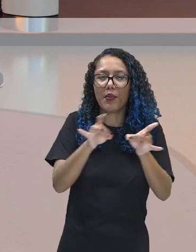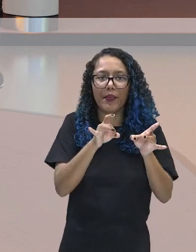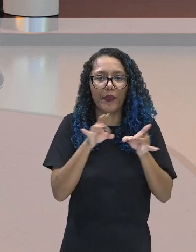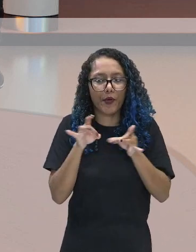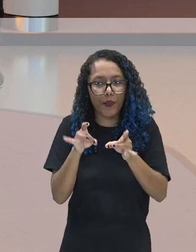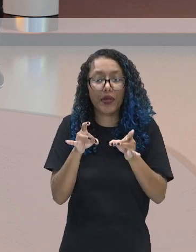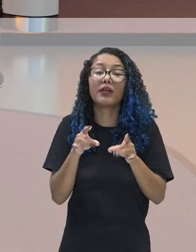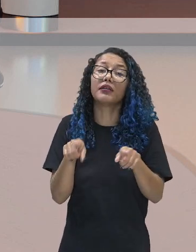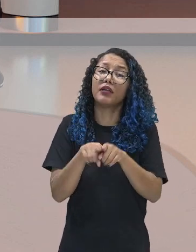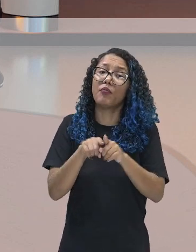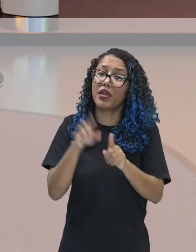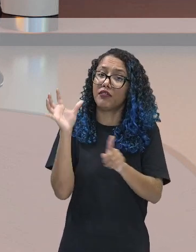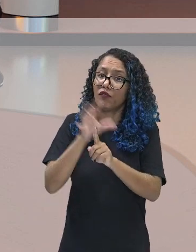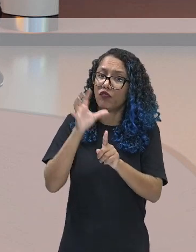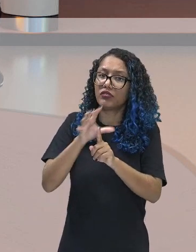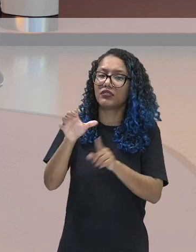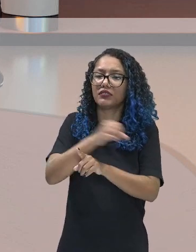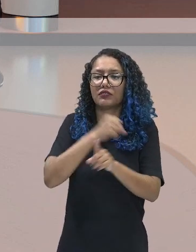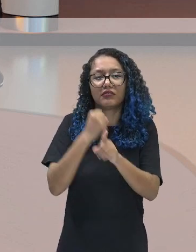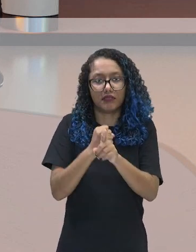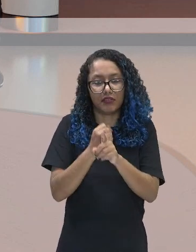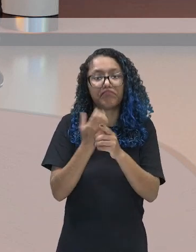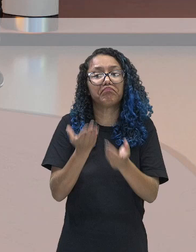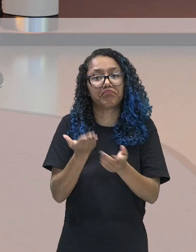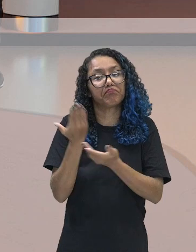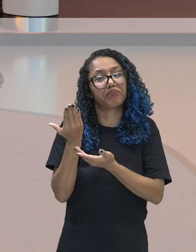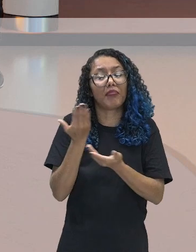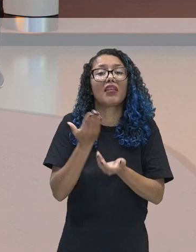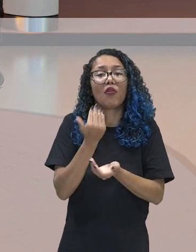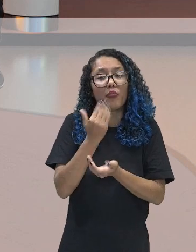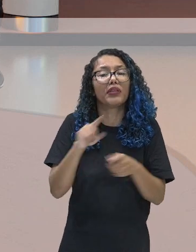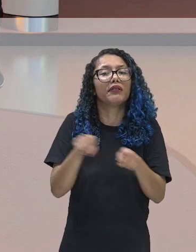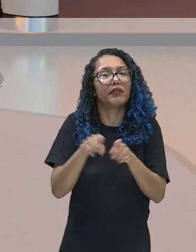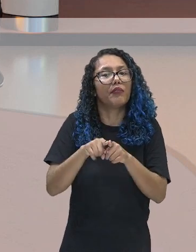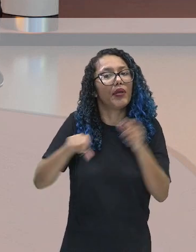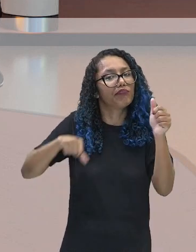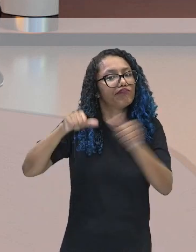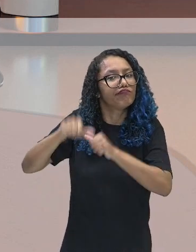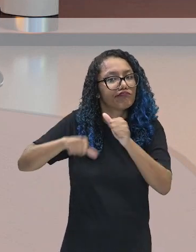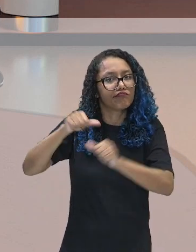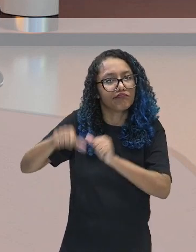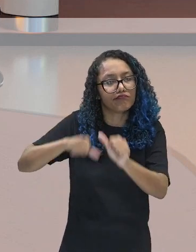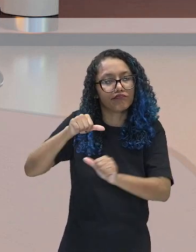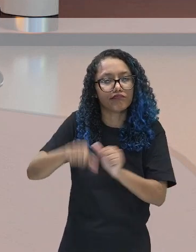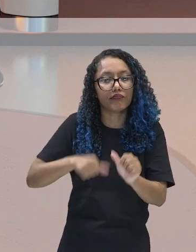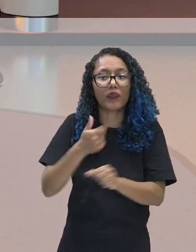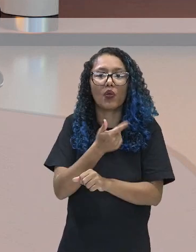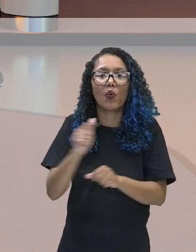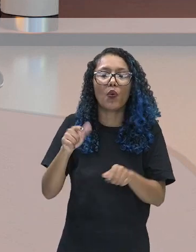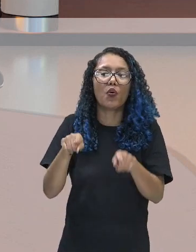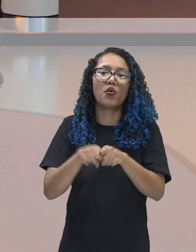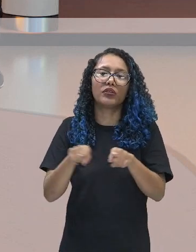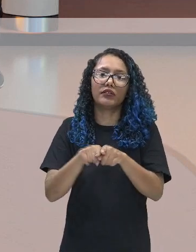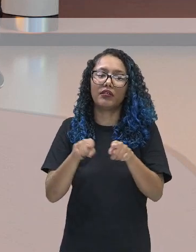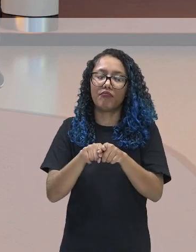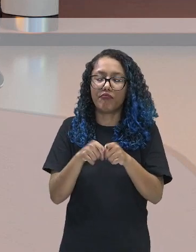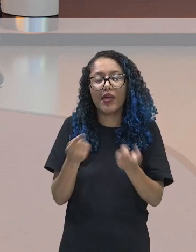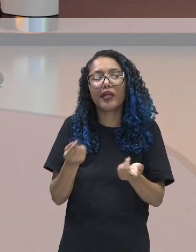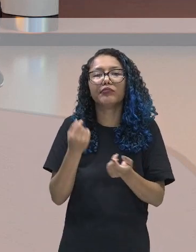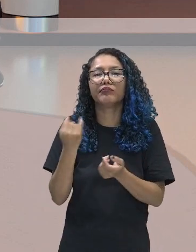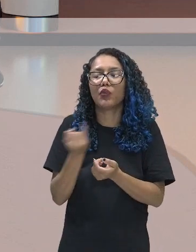na nossa sociedade. A alimentação também muda ao longo do tempo. Outra mudança interessante para a gente conhecer é